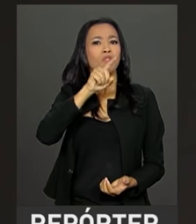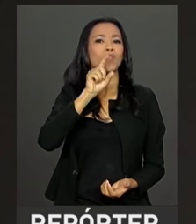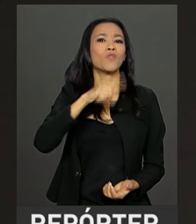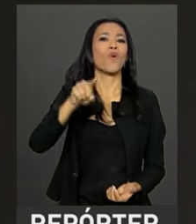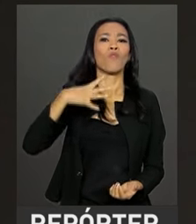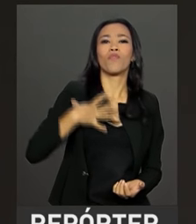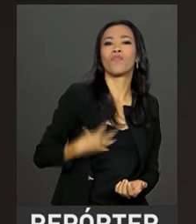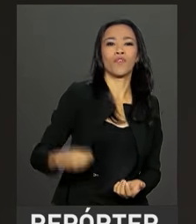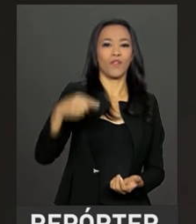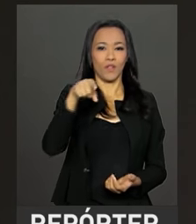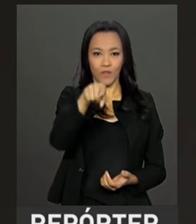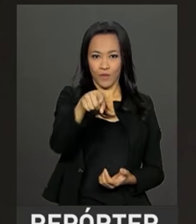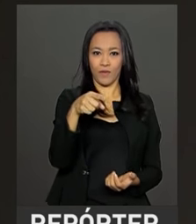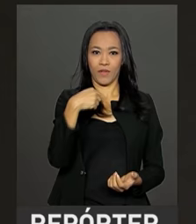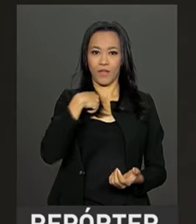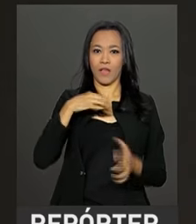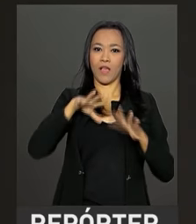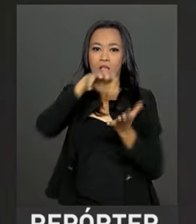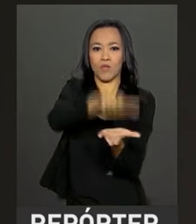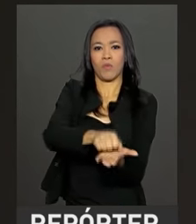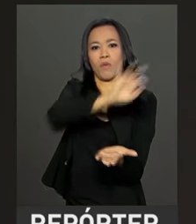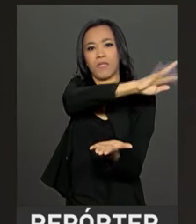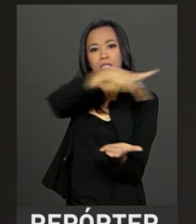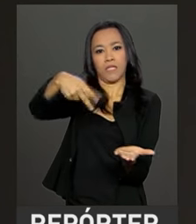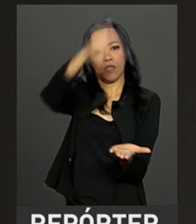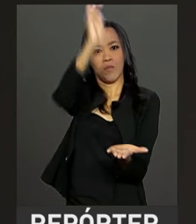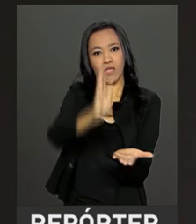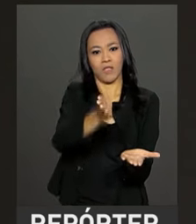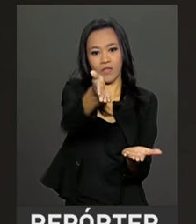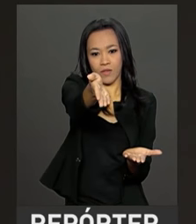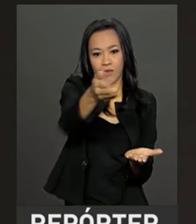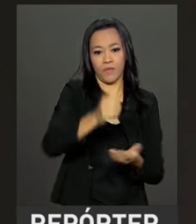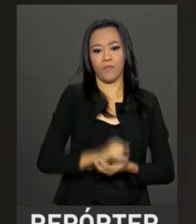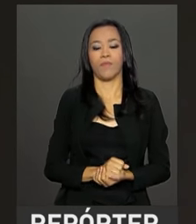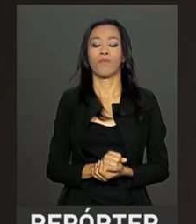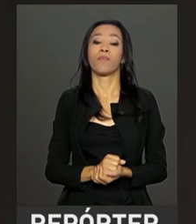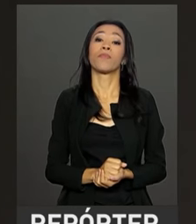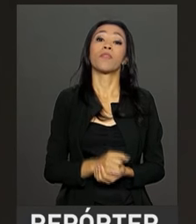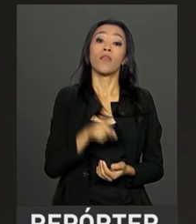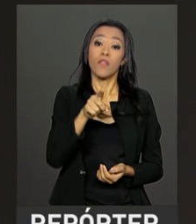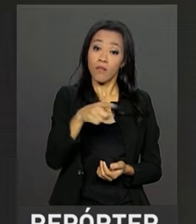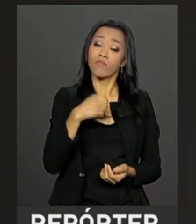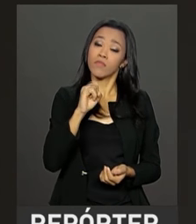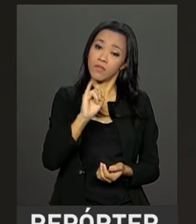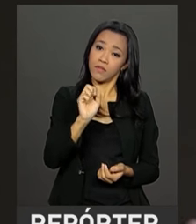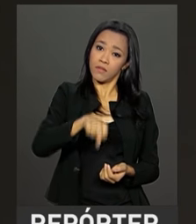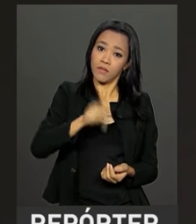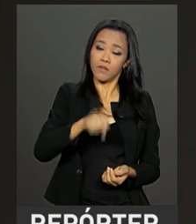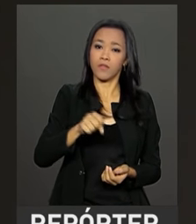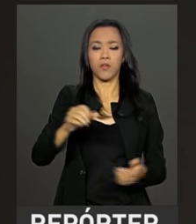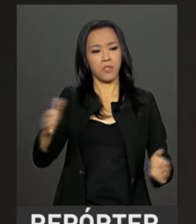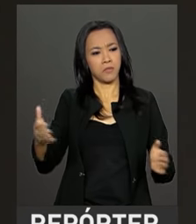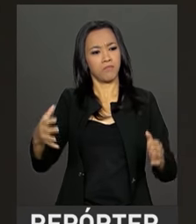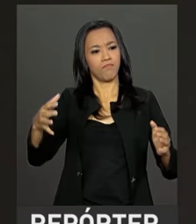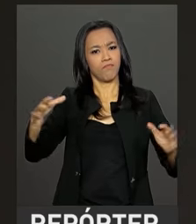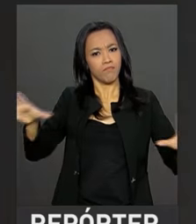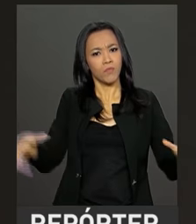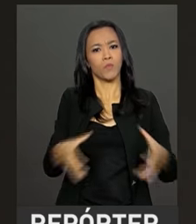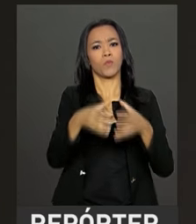libanês na presidência da república nós homenageamos celebramos isso sim uma obra coletiva